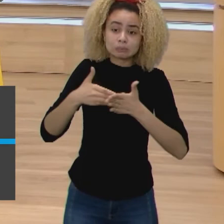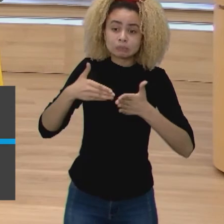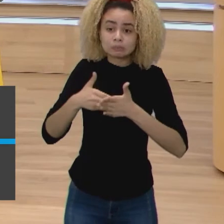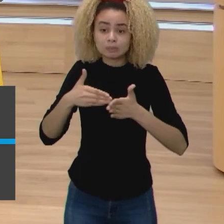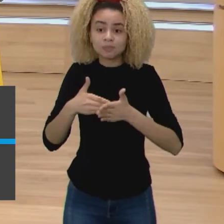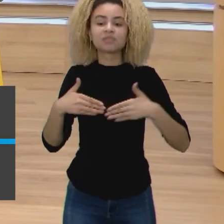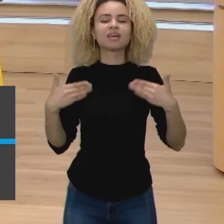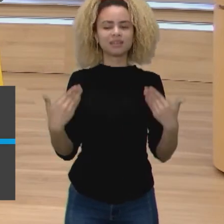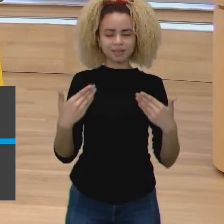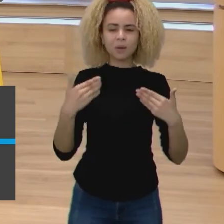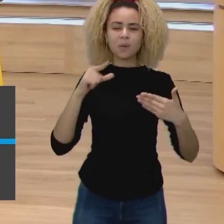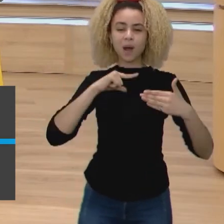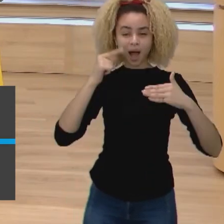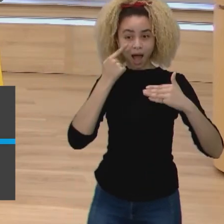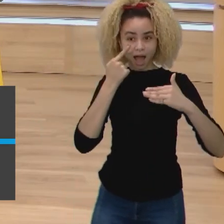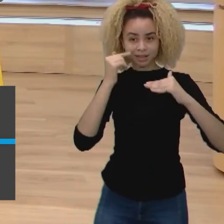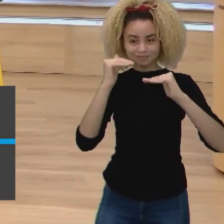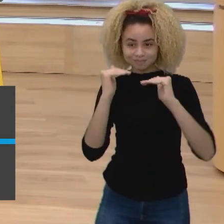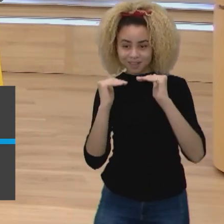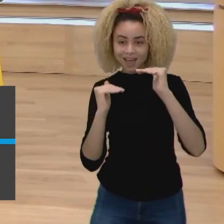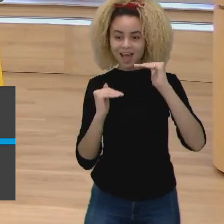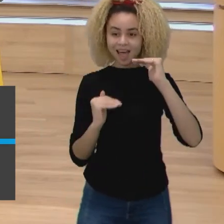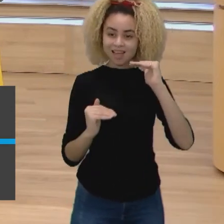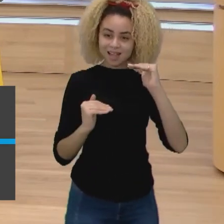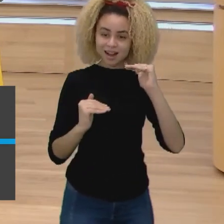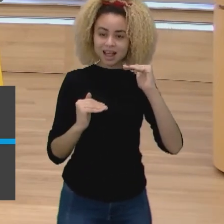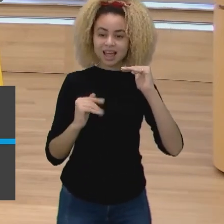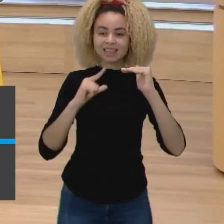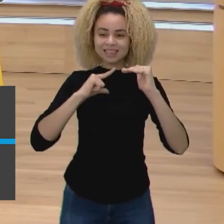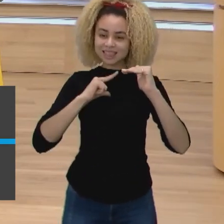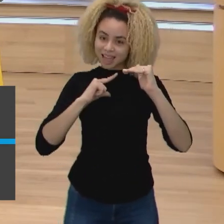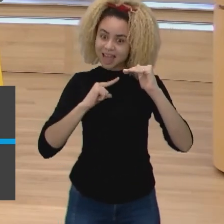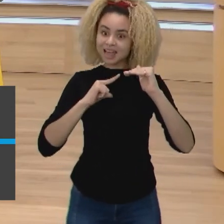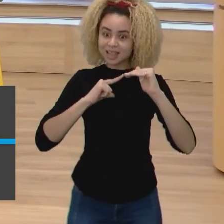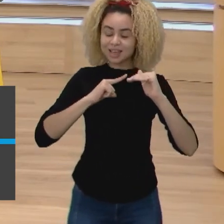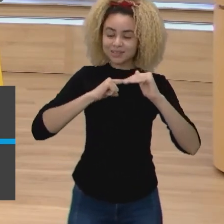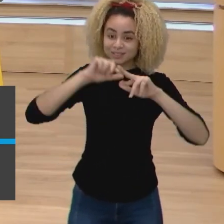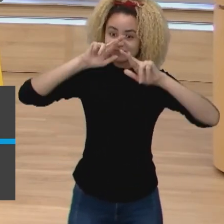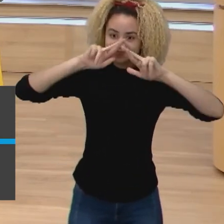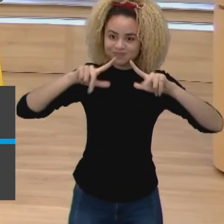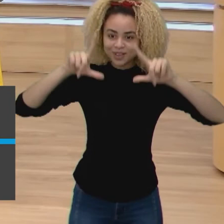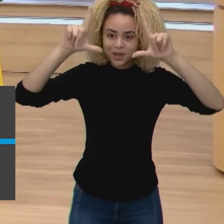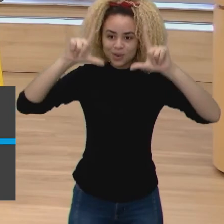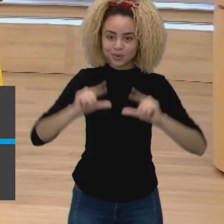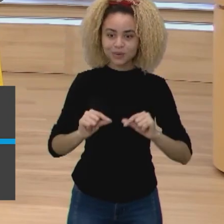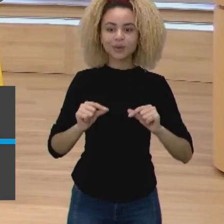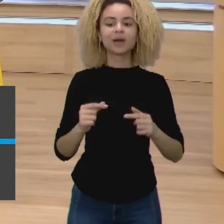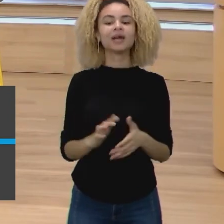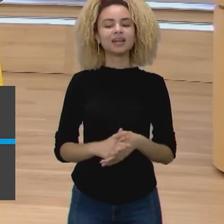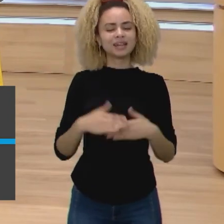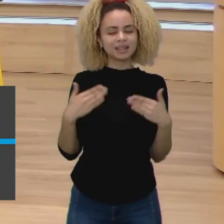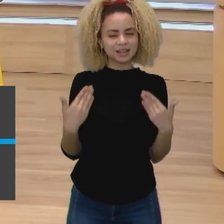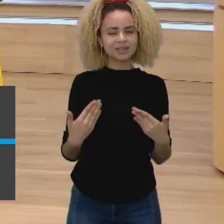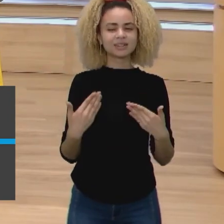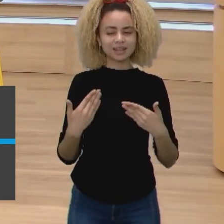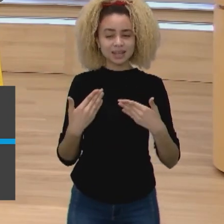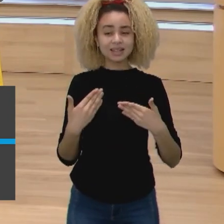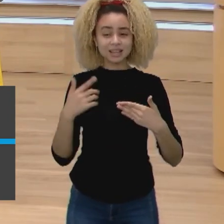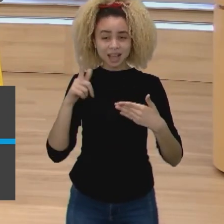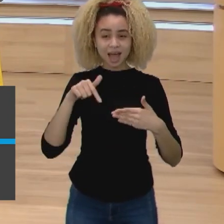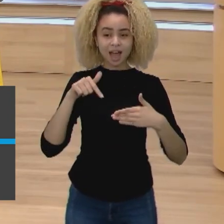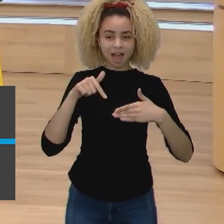na hierarquia acaba havendo um enxugamento, né? Então, essa produção ela acaba